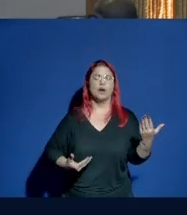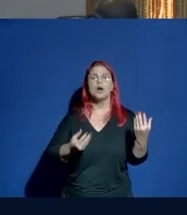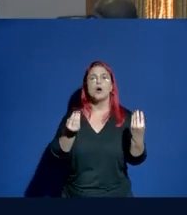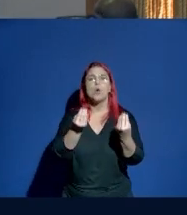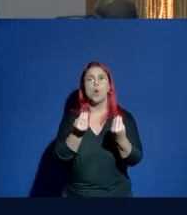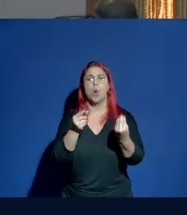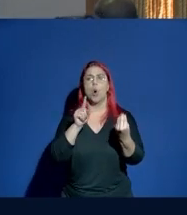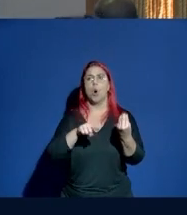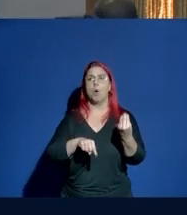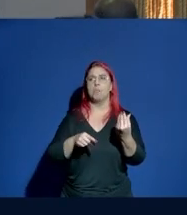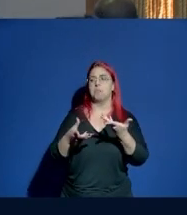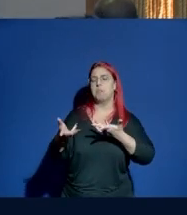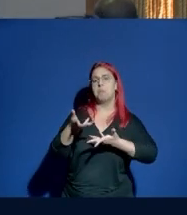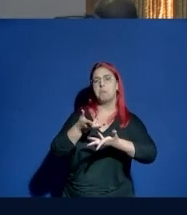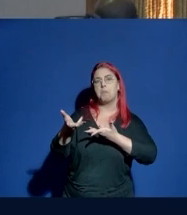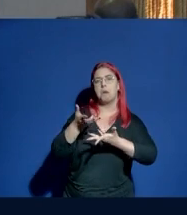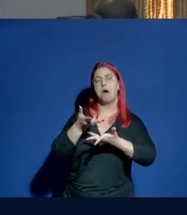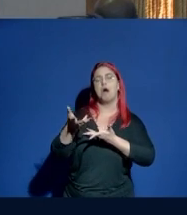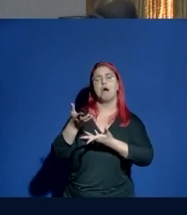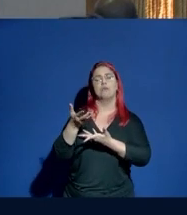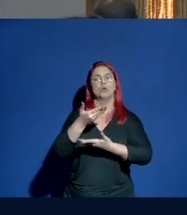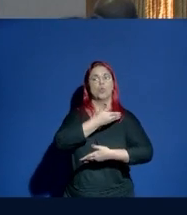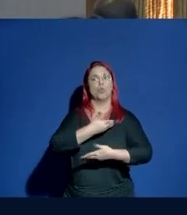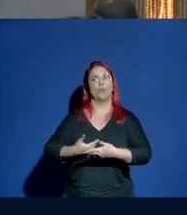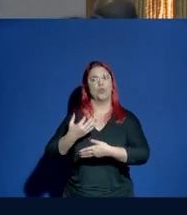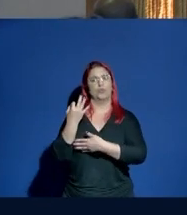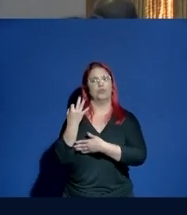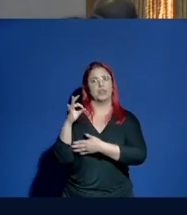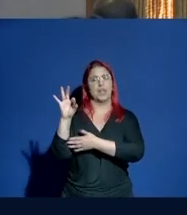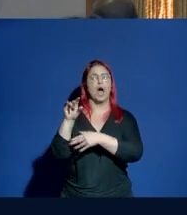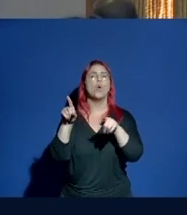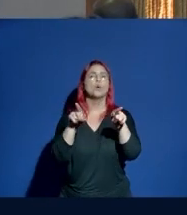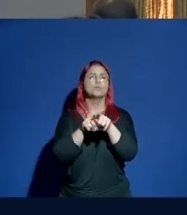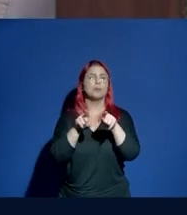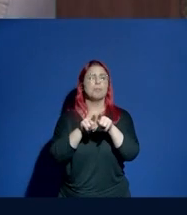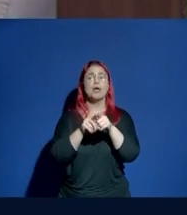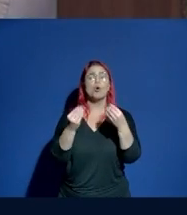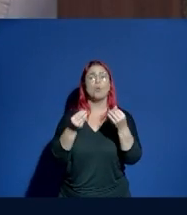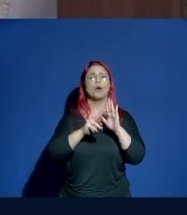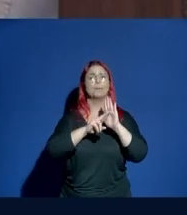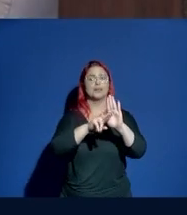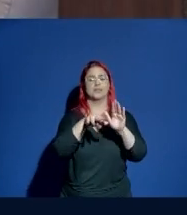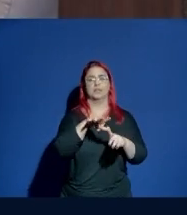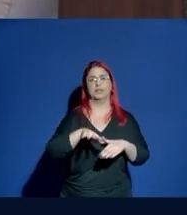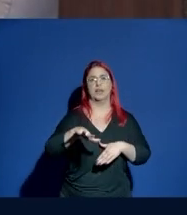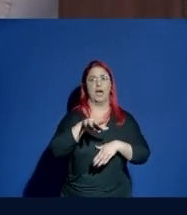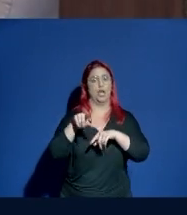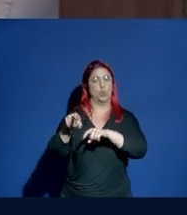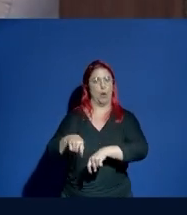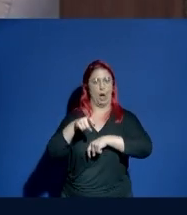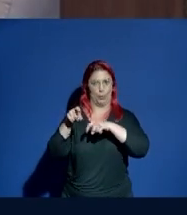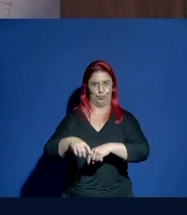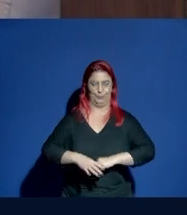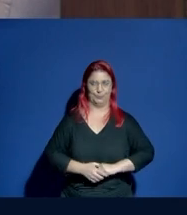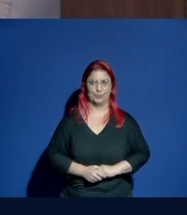com o governo federal e de representar as populações de vocês especificamente no Agro